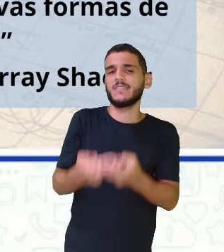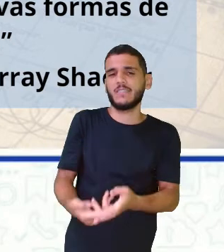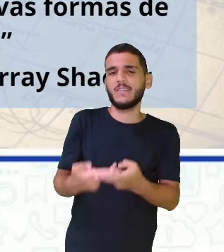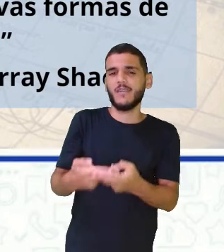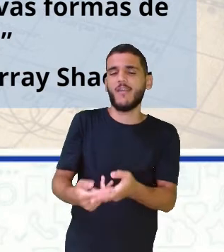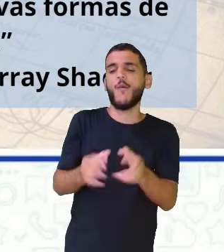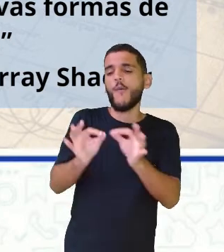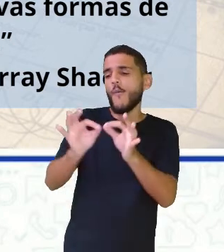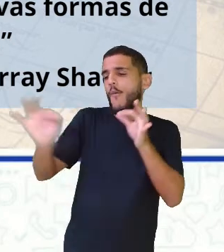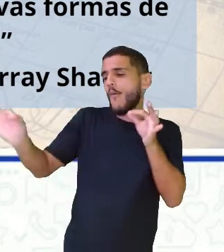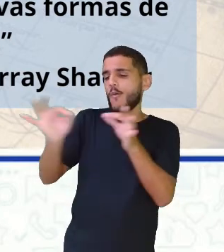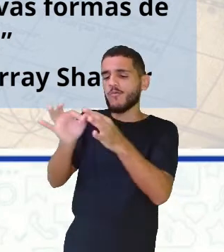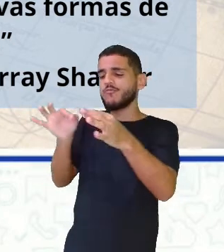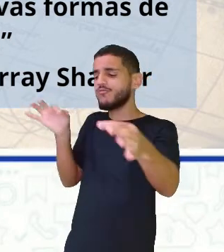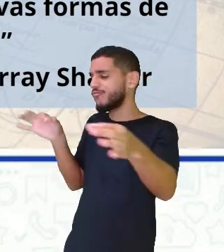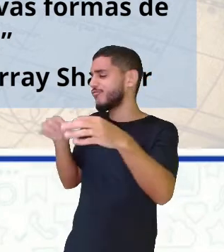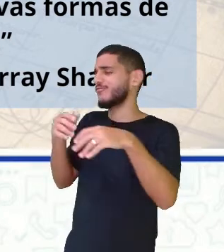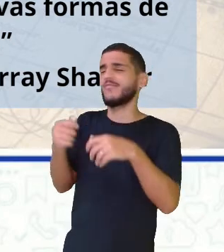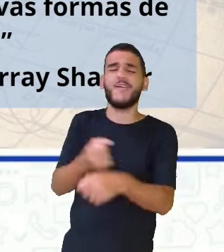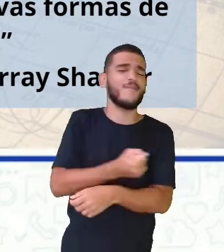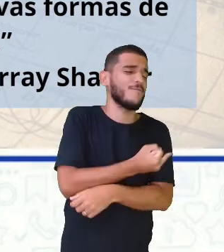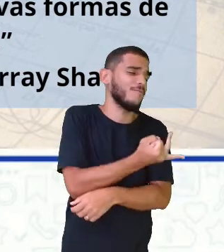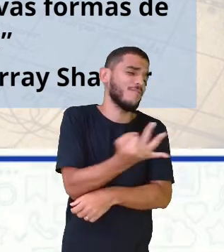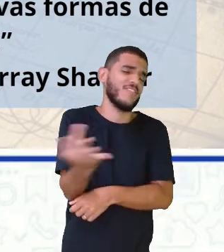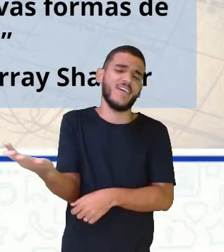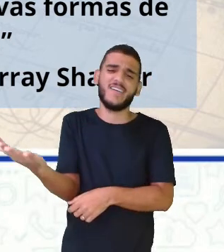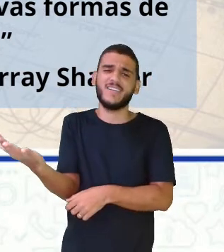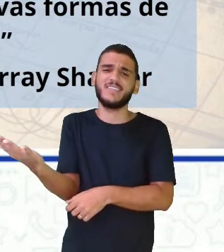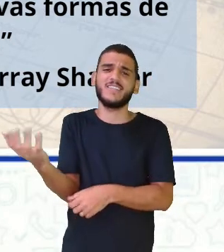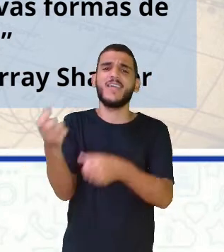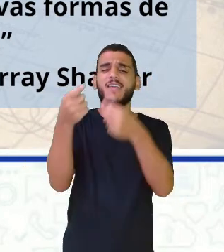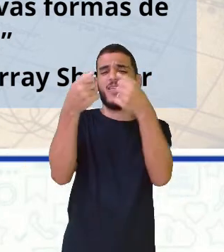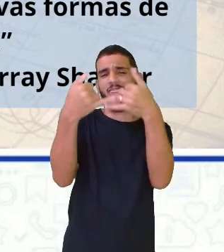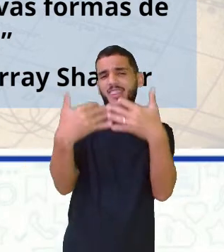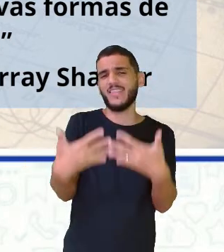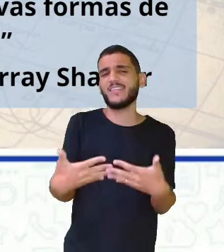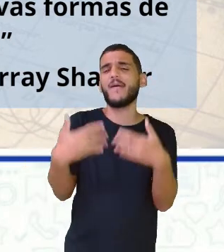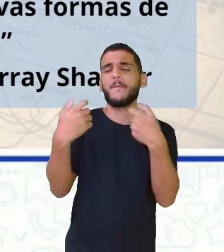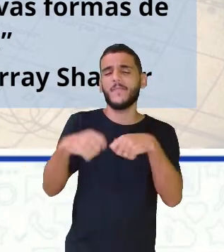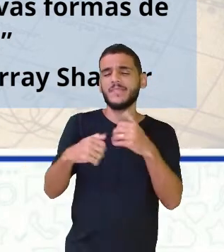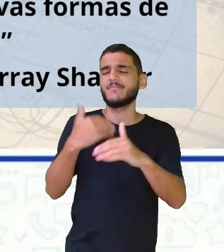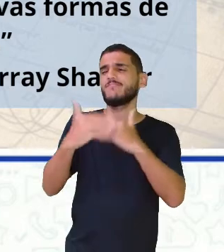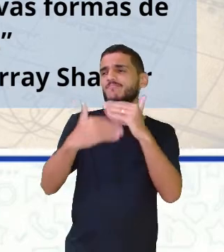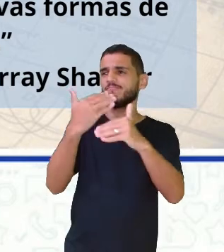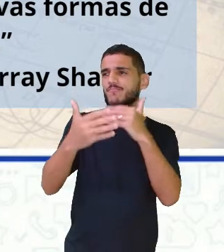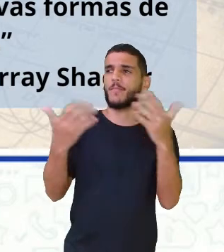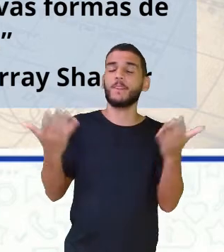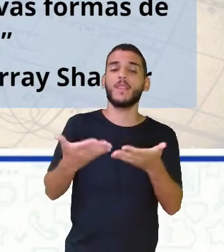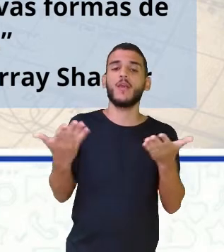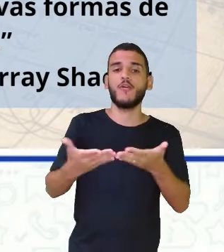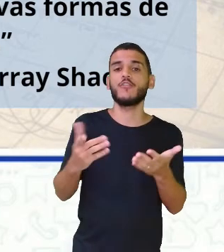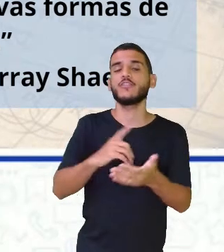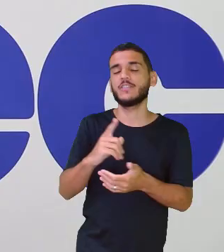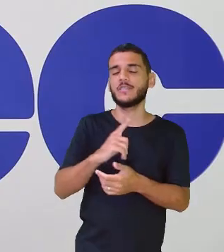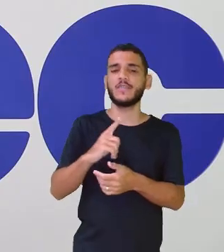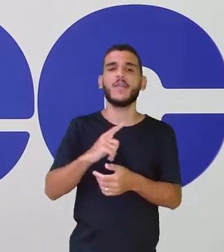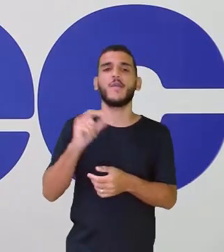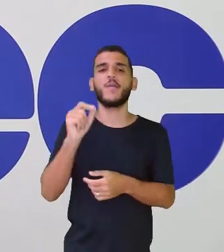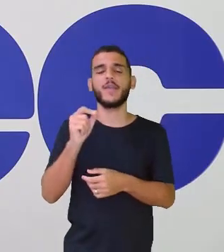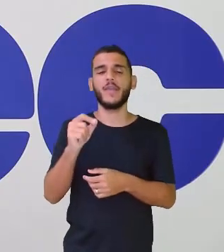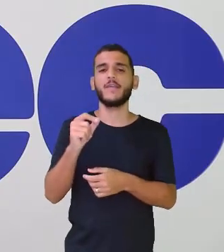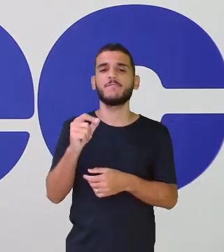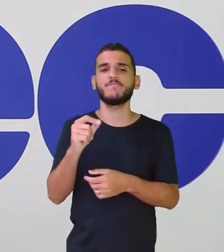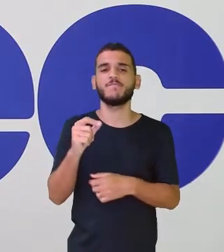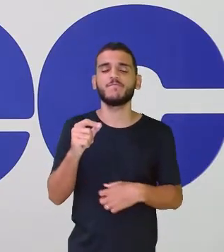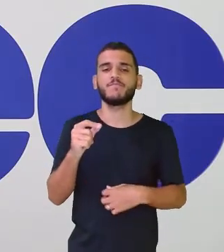realizadas e novas formas de descrição deveriam ser desenvolvidas. Inclusive, hoje se tem um microfonezinho,